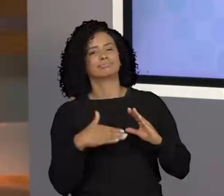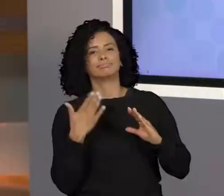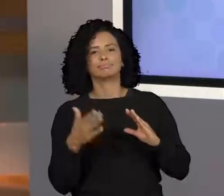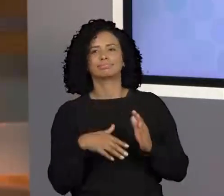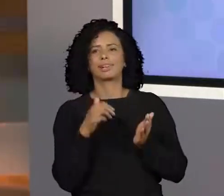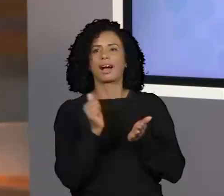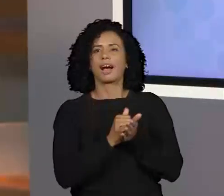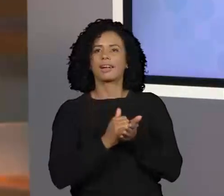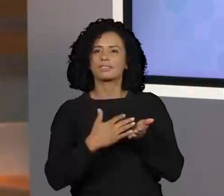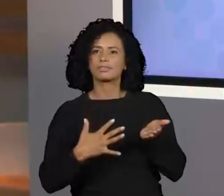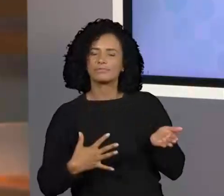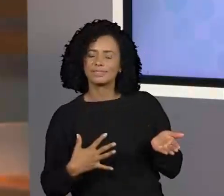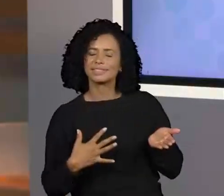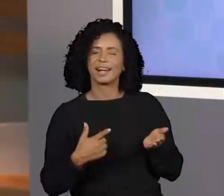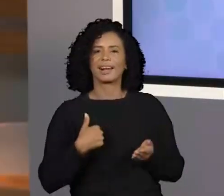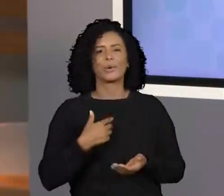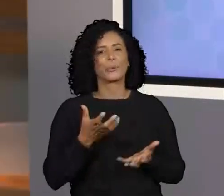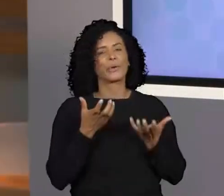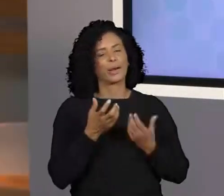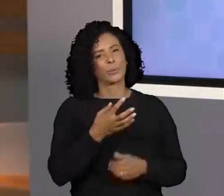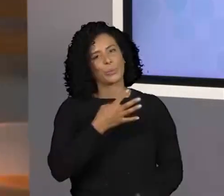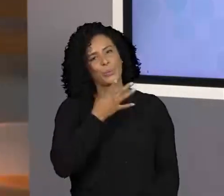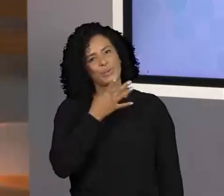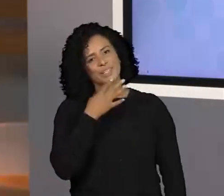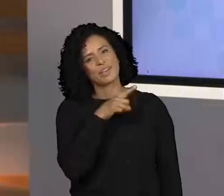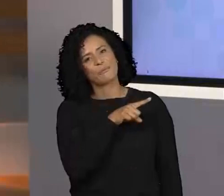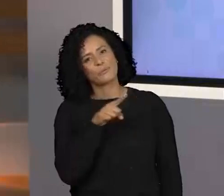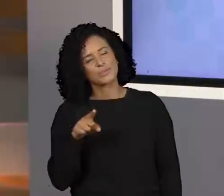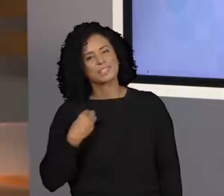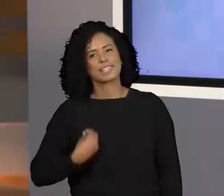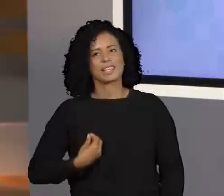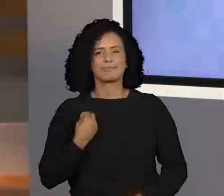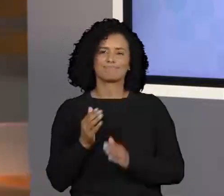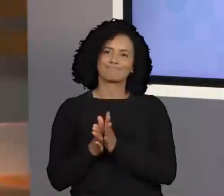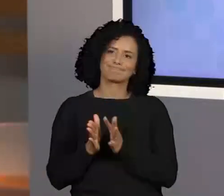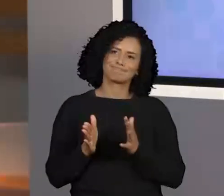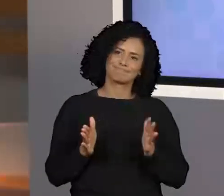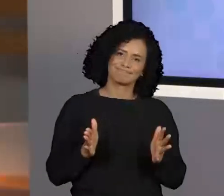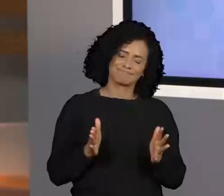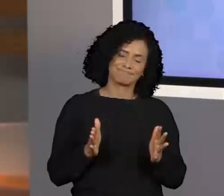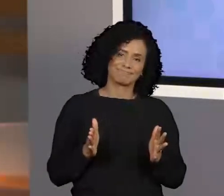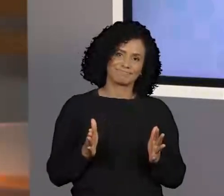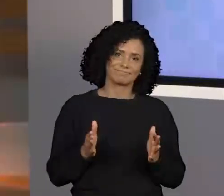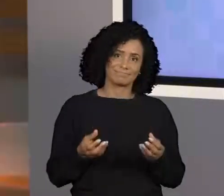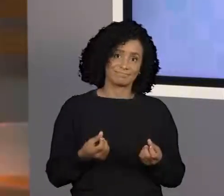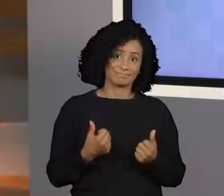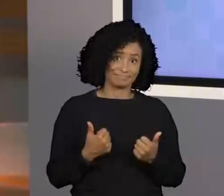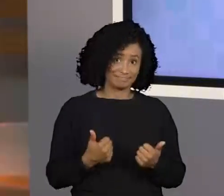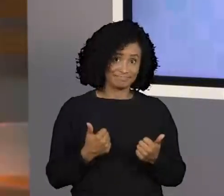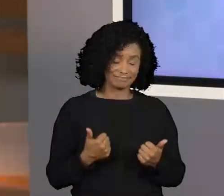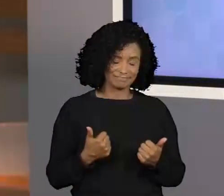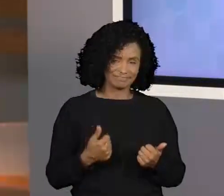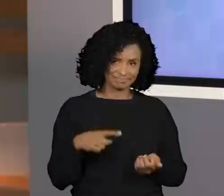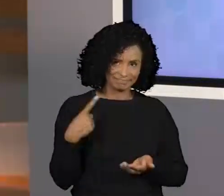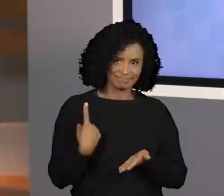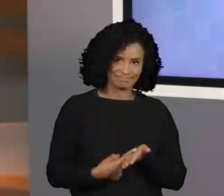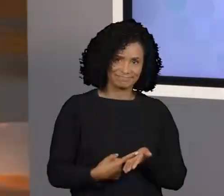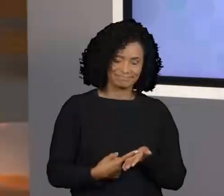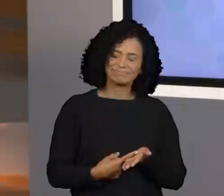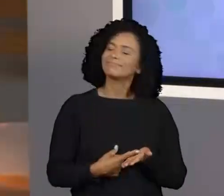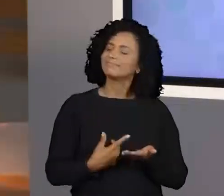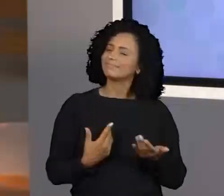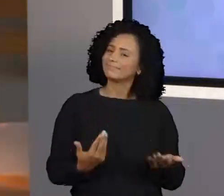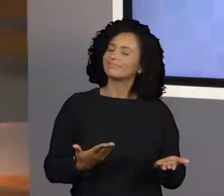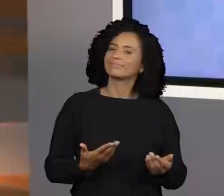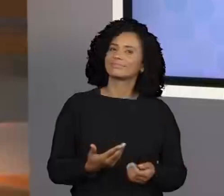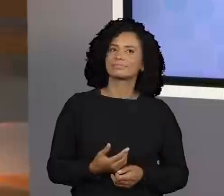respeito de você e das suas histórias a partir da história que nós vamos contar hoje. Que tal? Então, conto com vocês. Então, sem